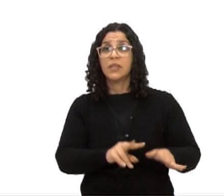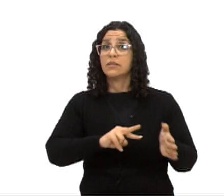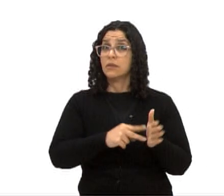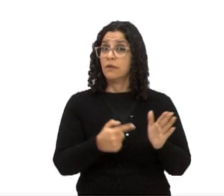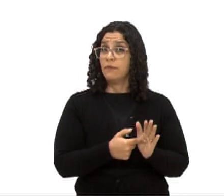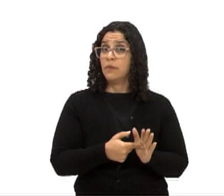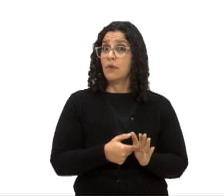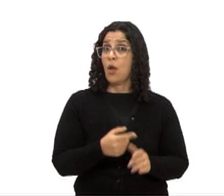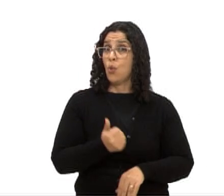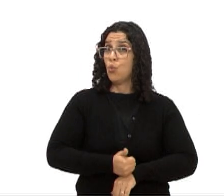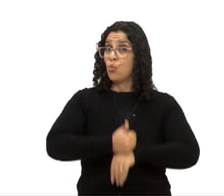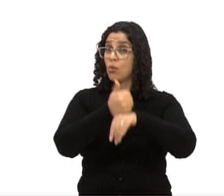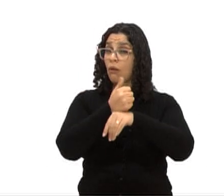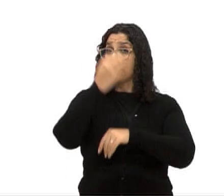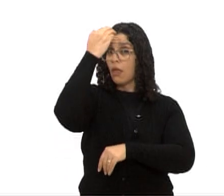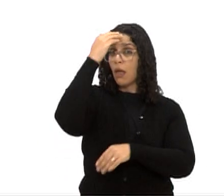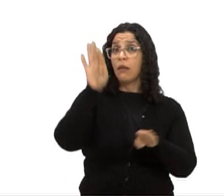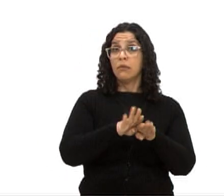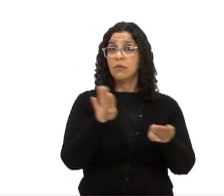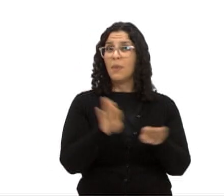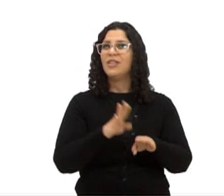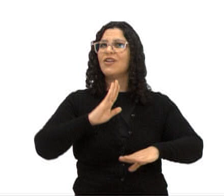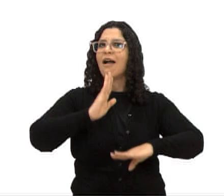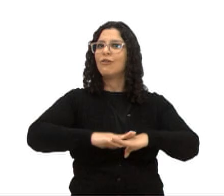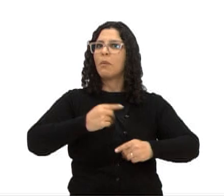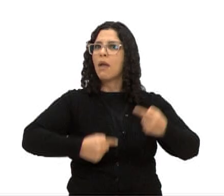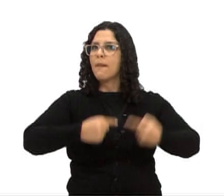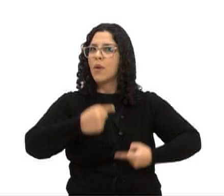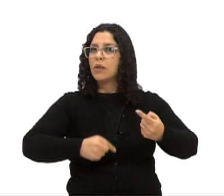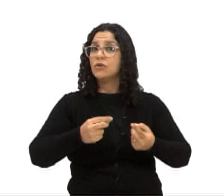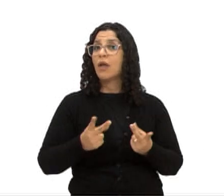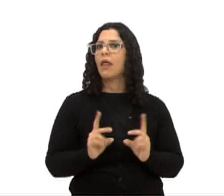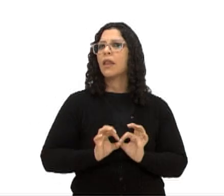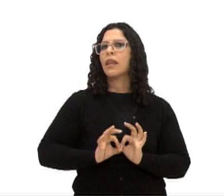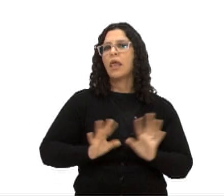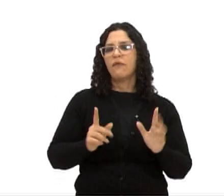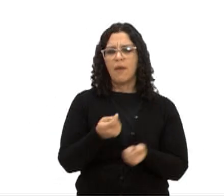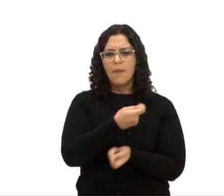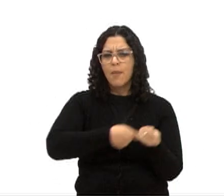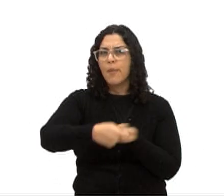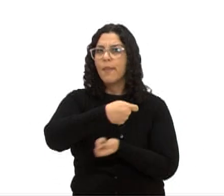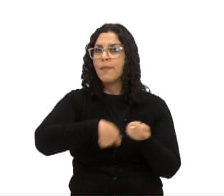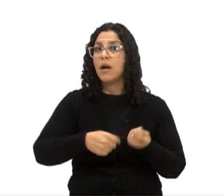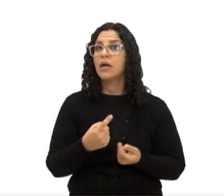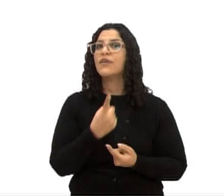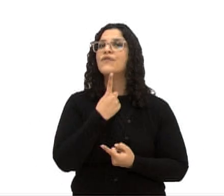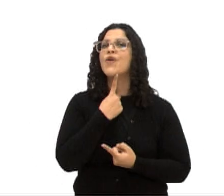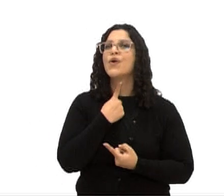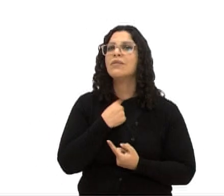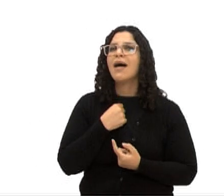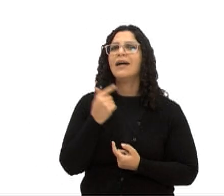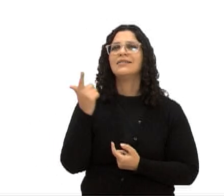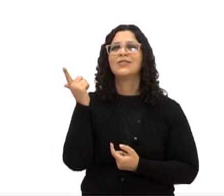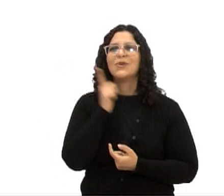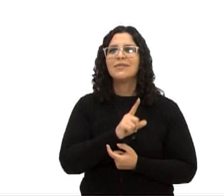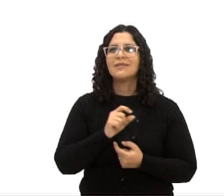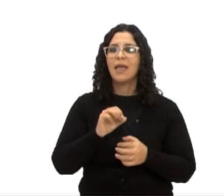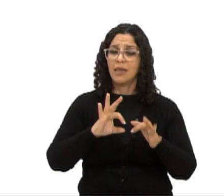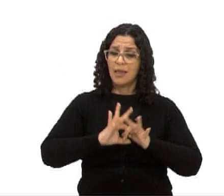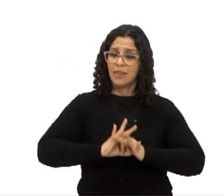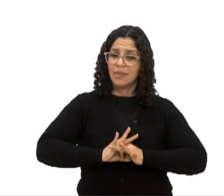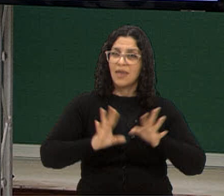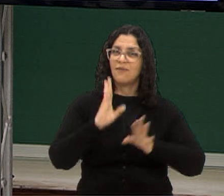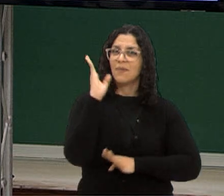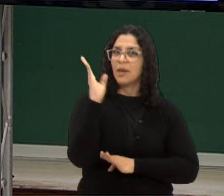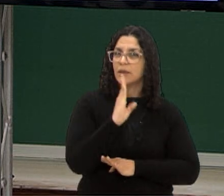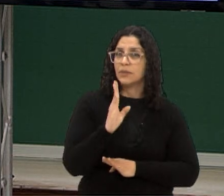garantia a autonomia política e liberdade econômica do país e mantinha vivo o desejo da independência.